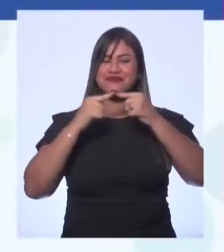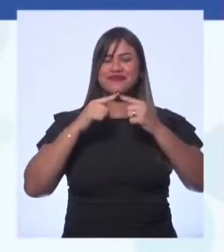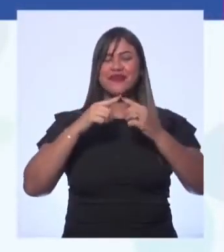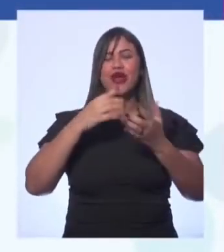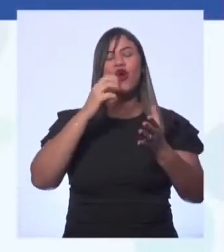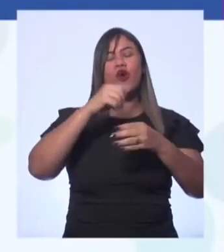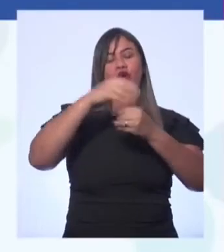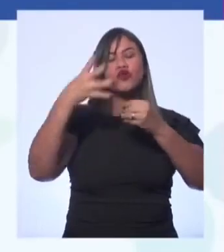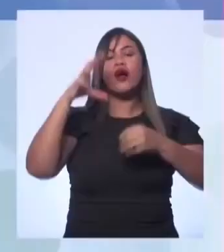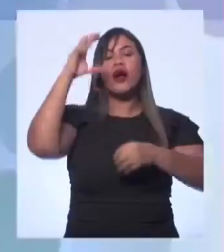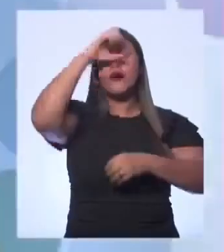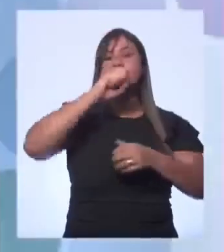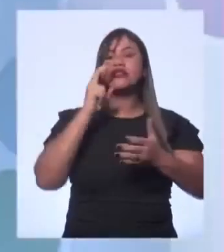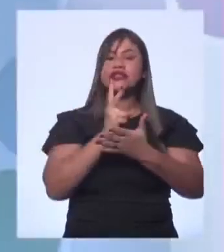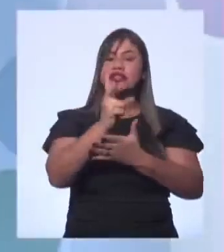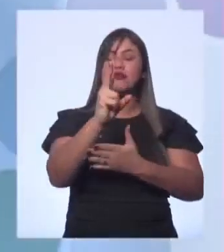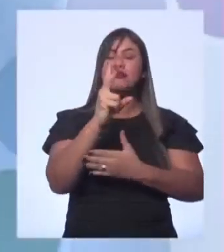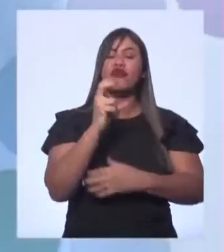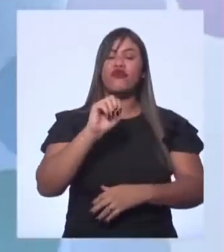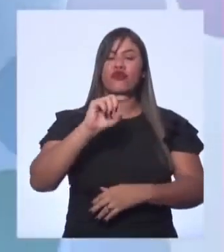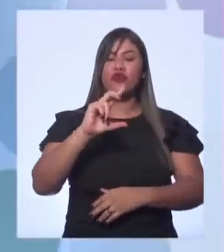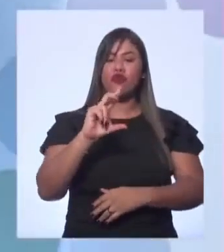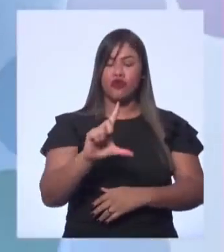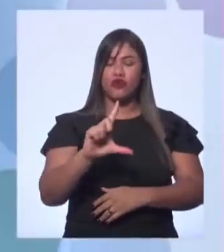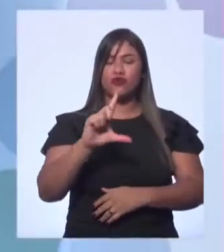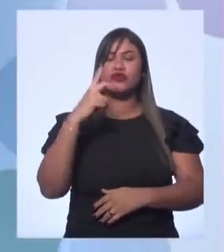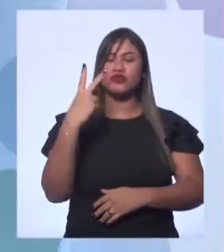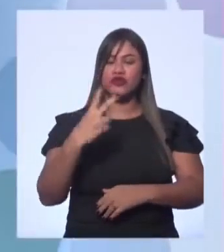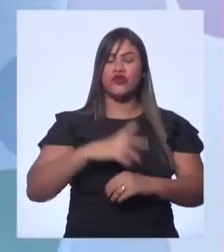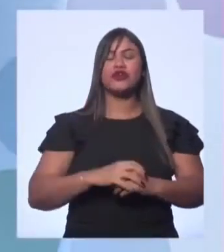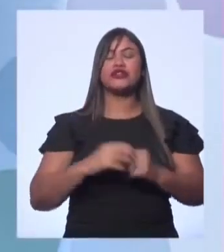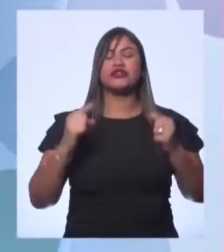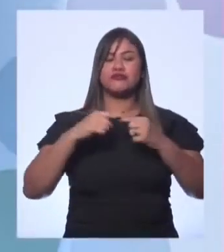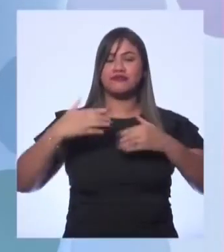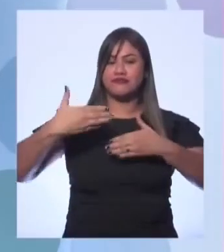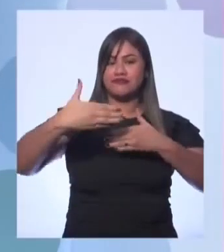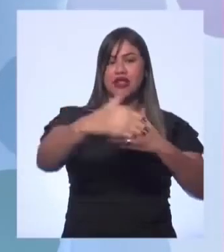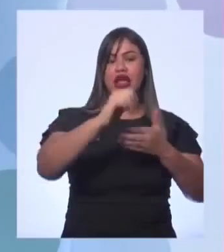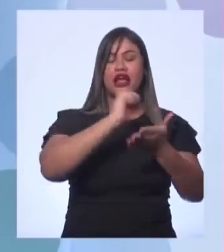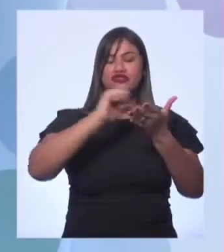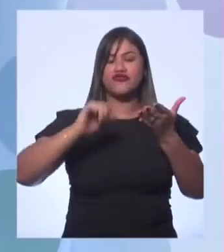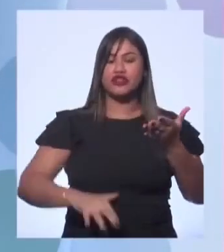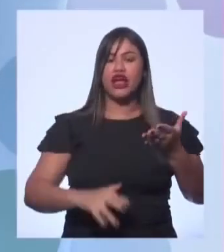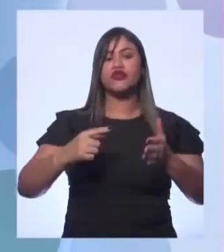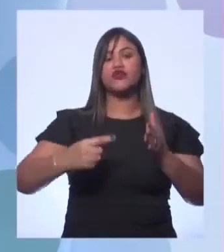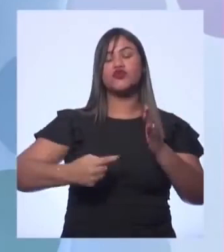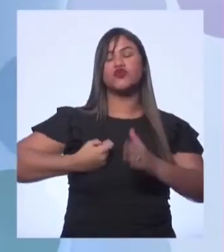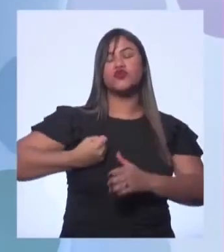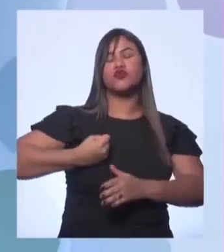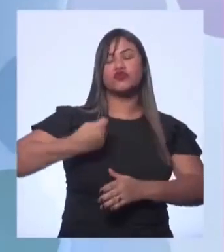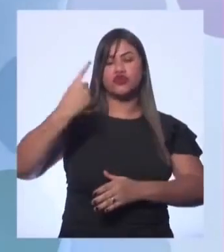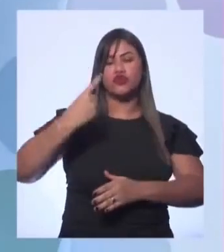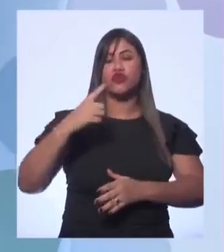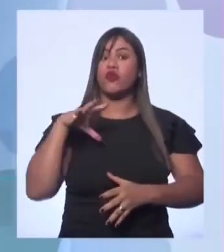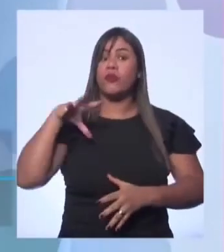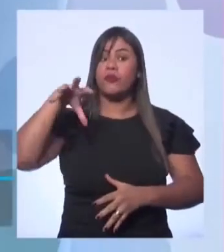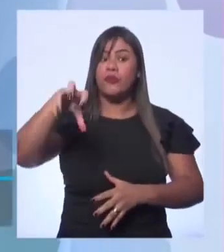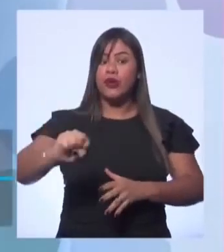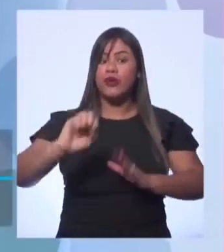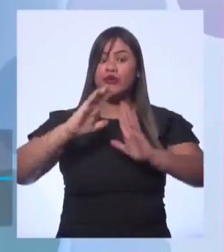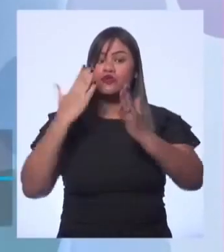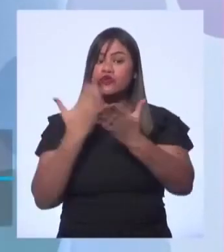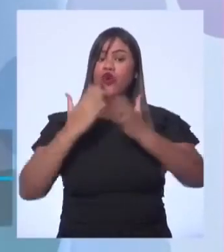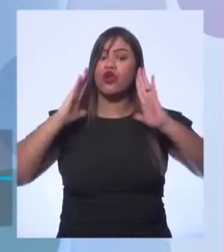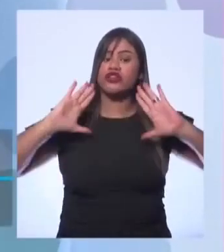Aprender Sempre, volume 2, e nós estamos na sequência de atividades número 1. Então, se você já recebeu esse material, se você já foi buscar ele lá na sua